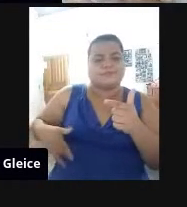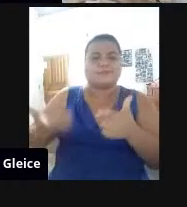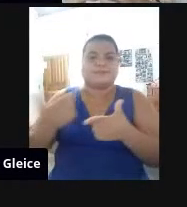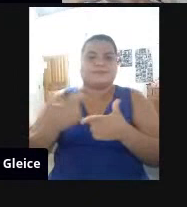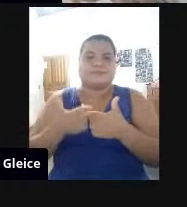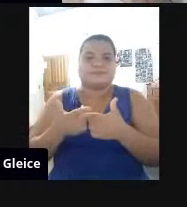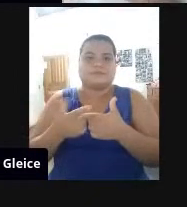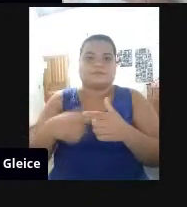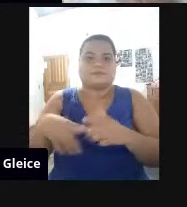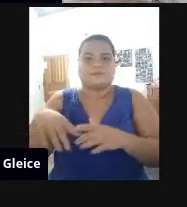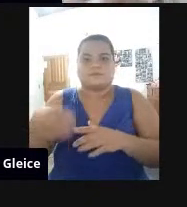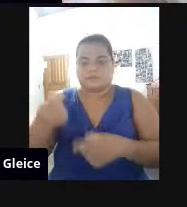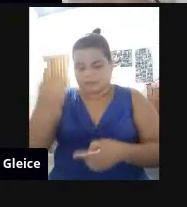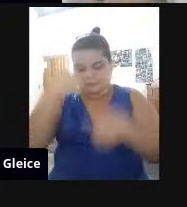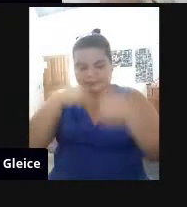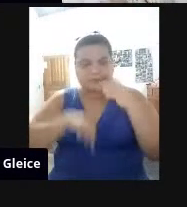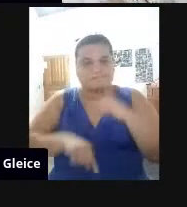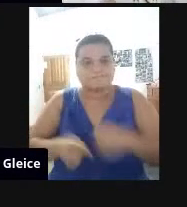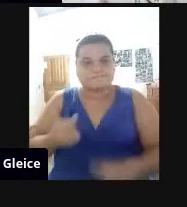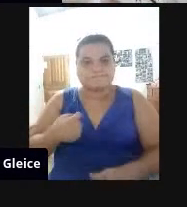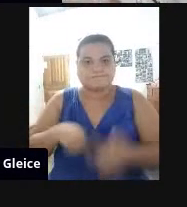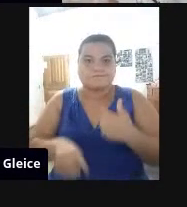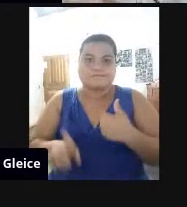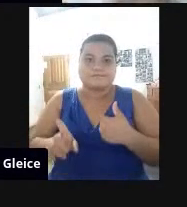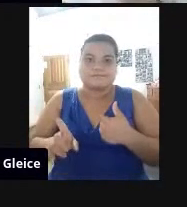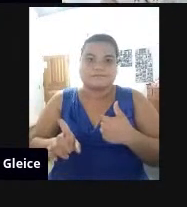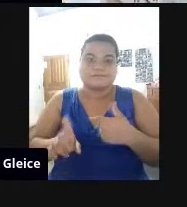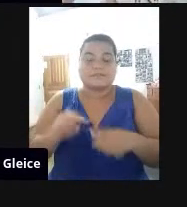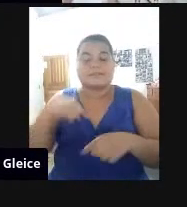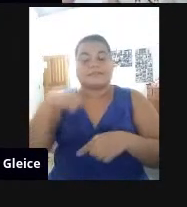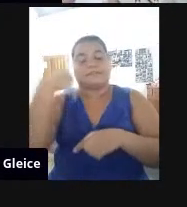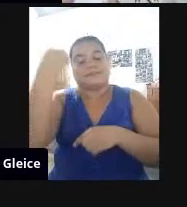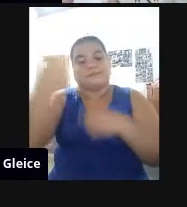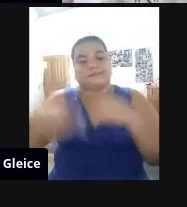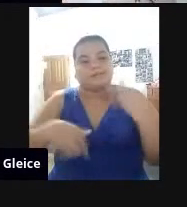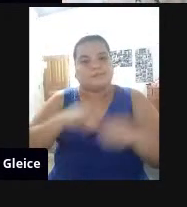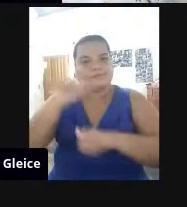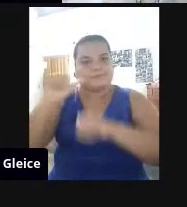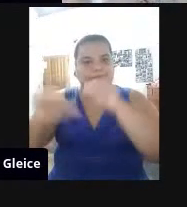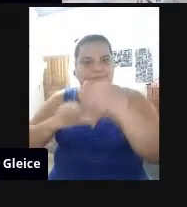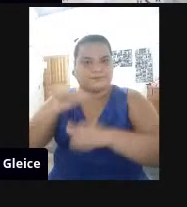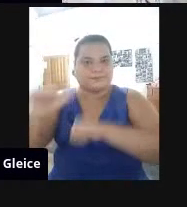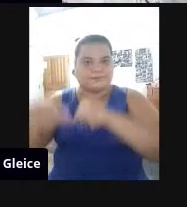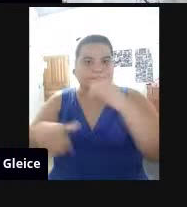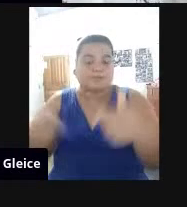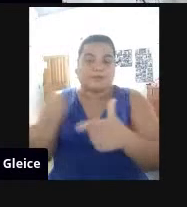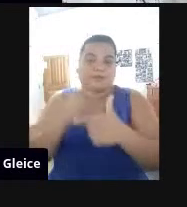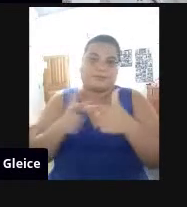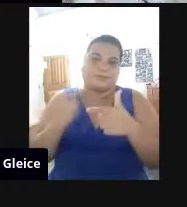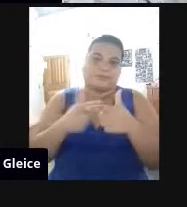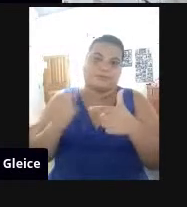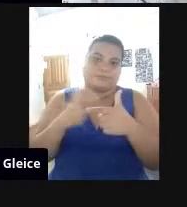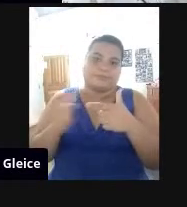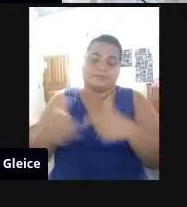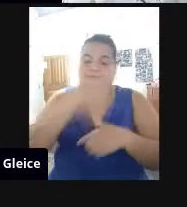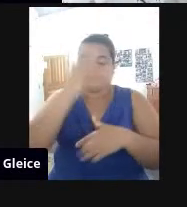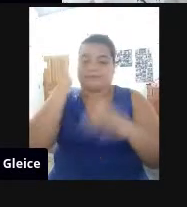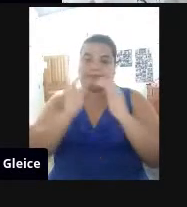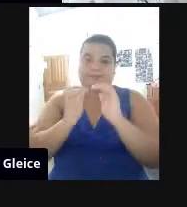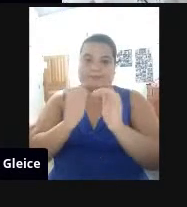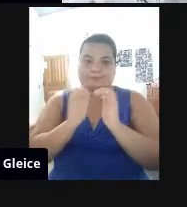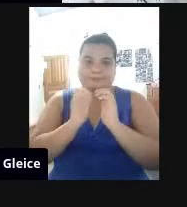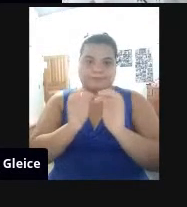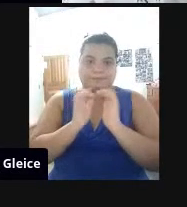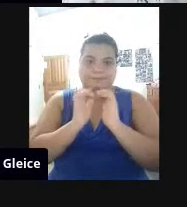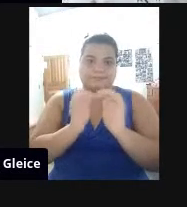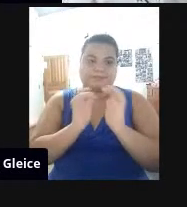organismo interligado que pode estar alterado, né, no indivíduo que tem autismo. Essas